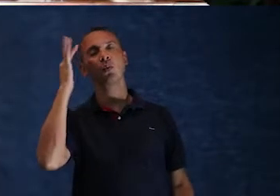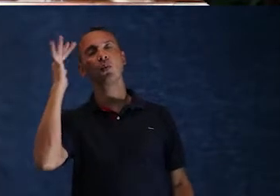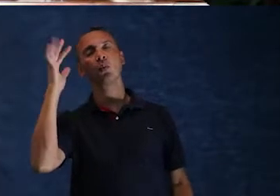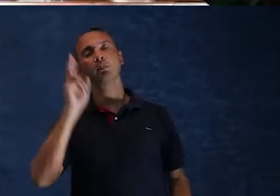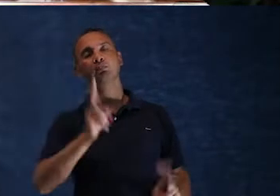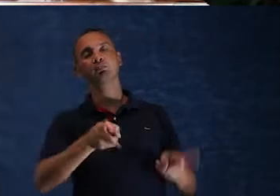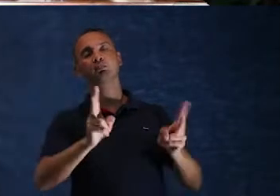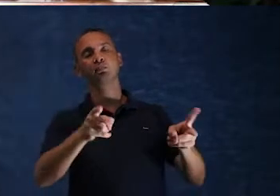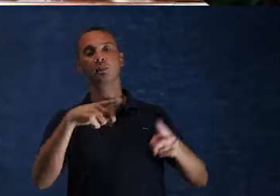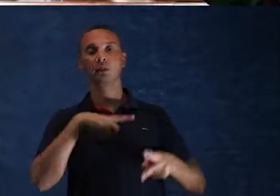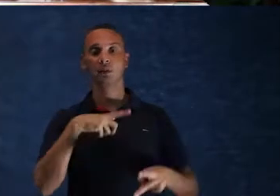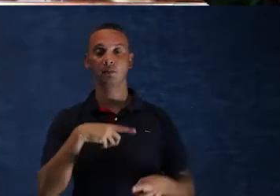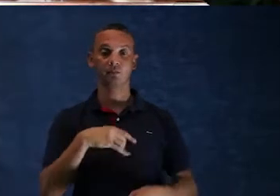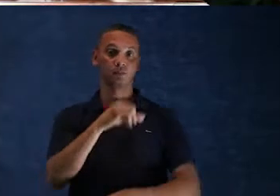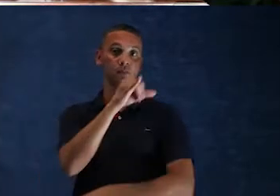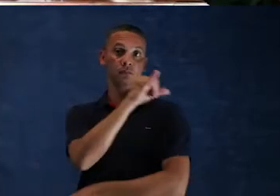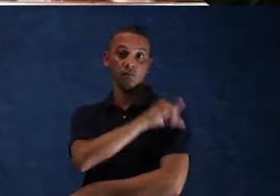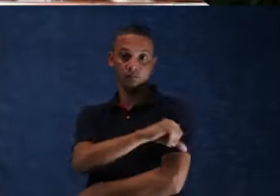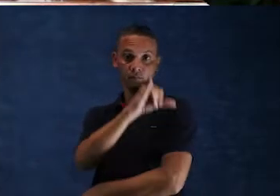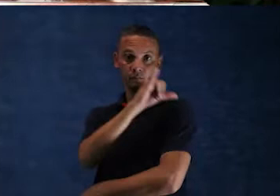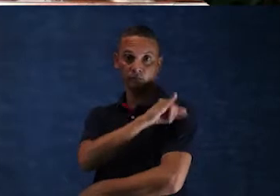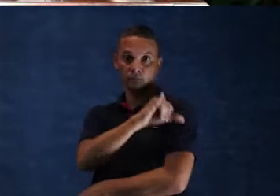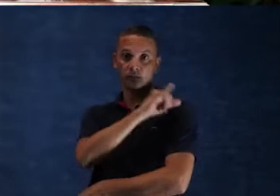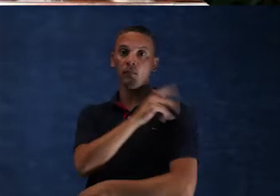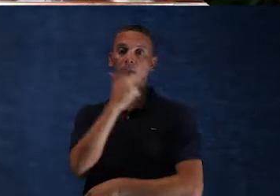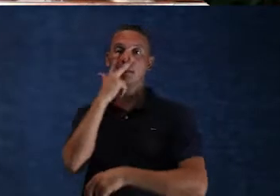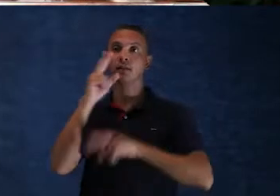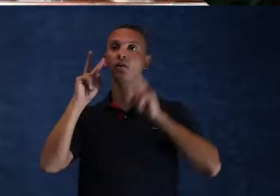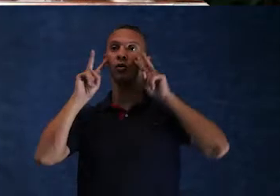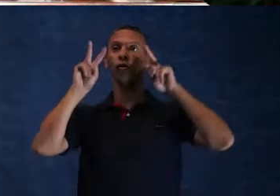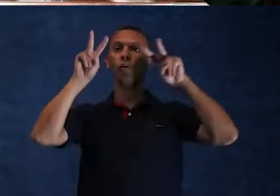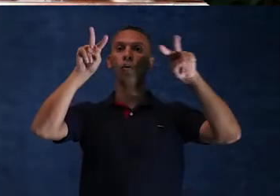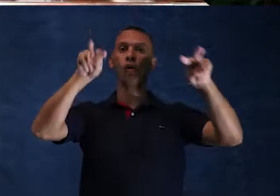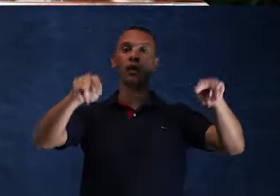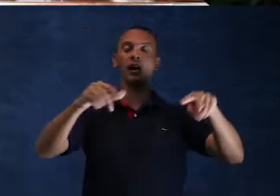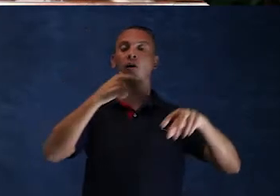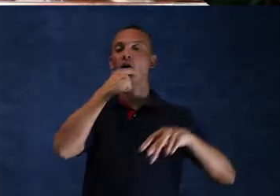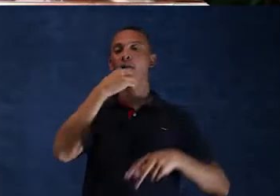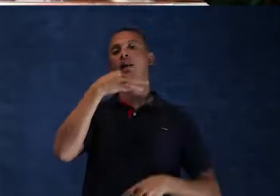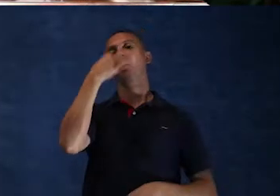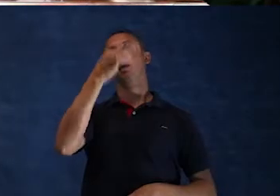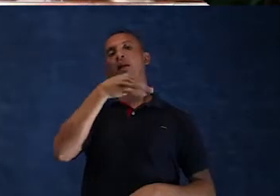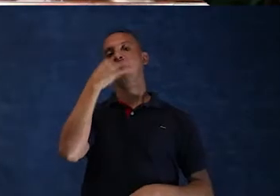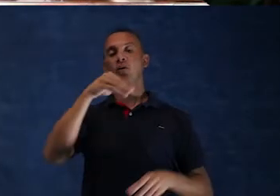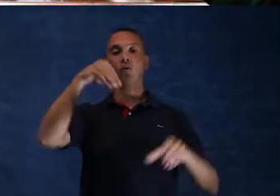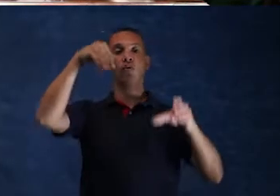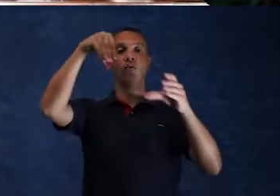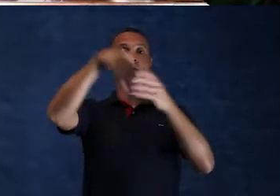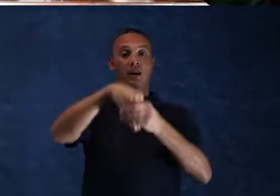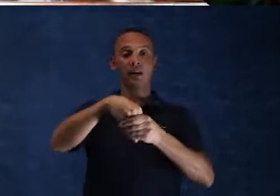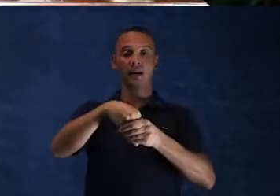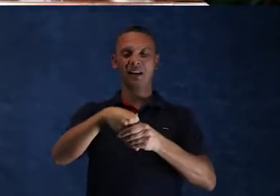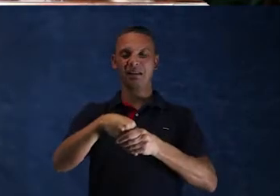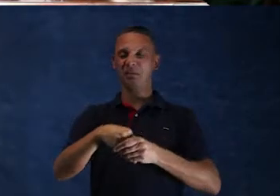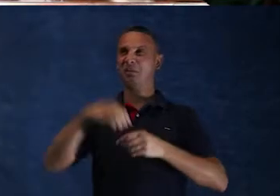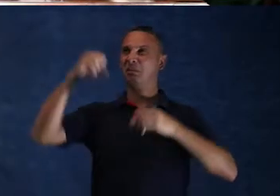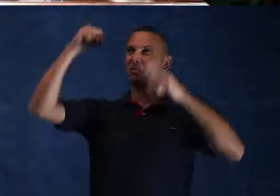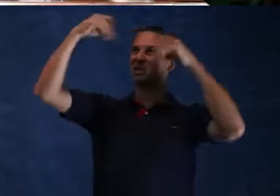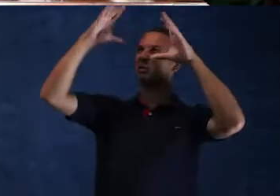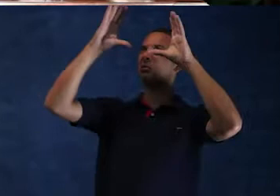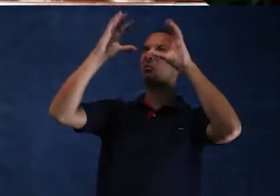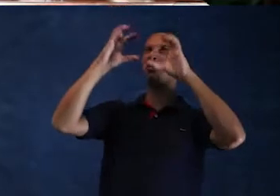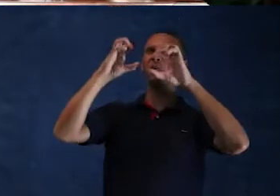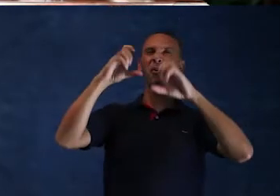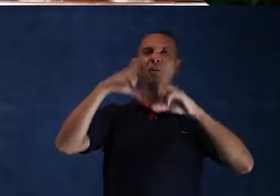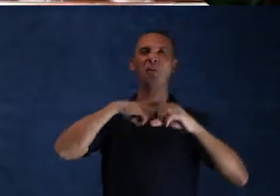Rio de Janeiro é descrita, pois, a partir do olhar enviesado do narrador, que, em ambientes internos, mal iluminados, ou no